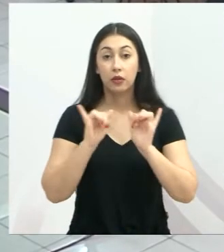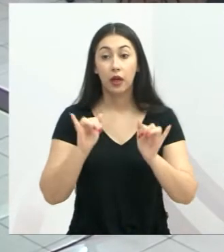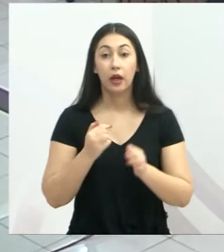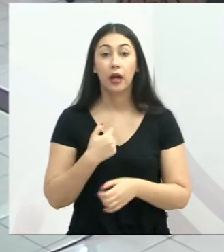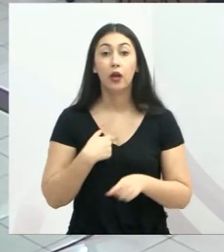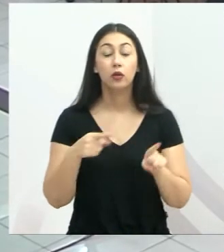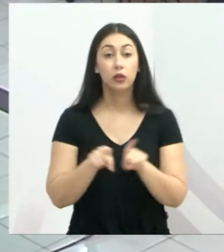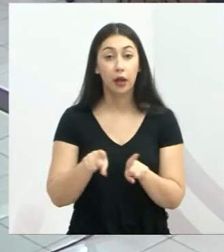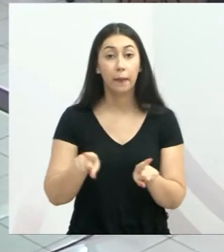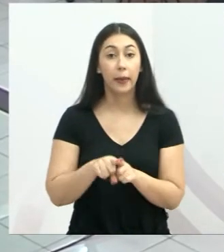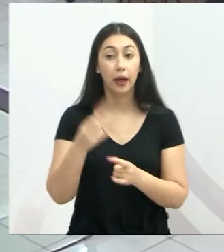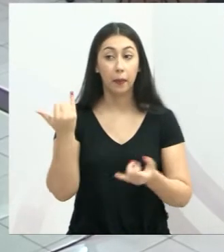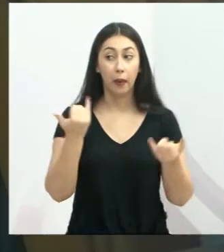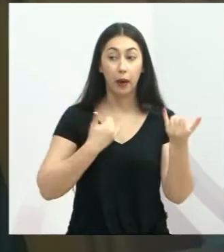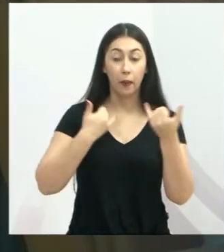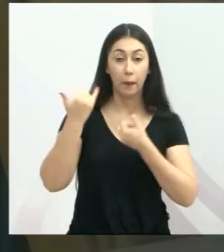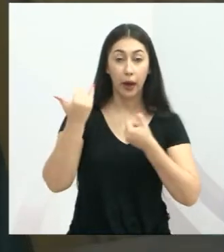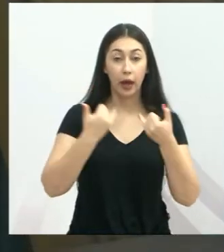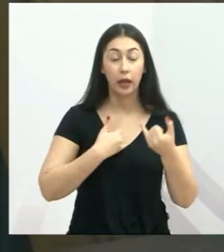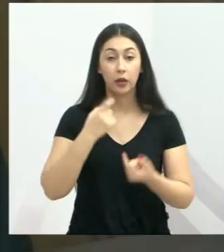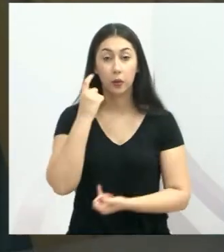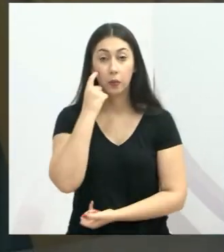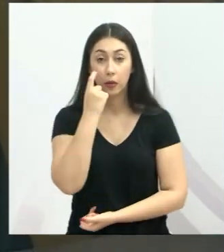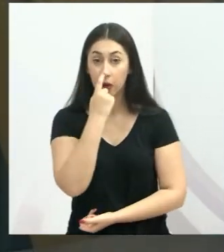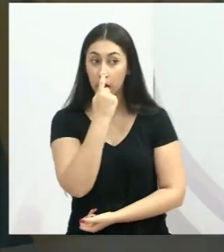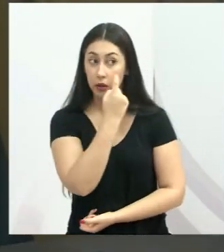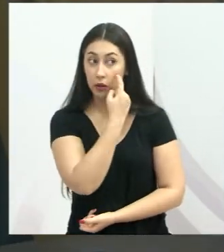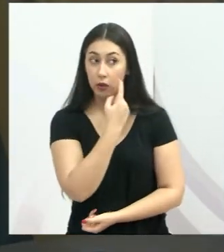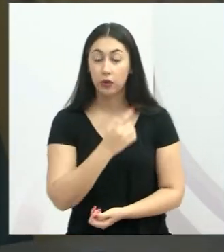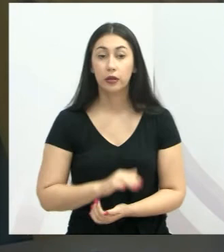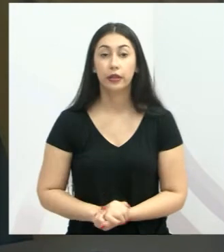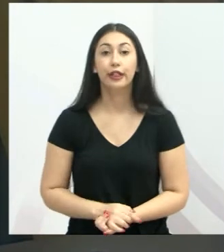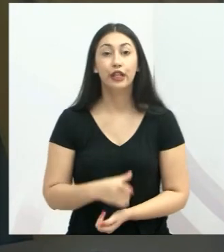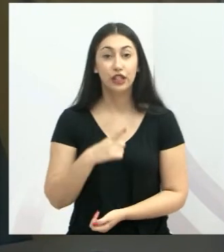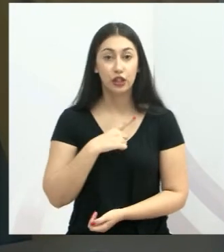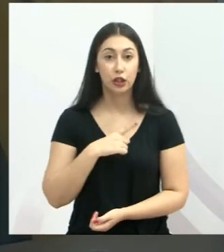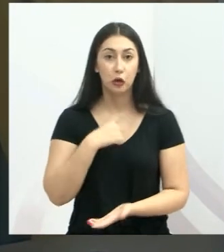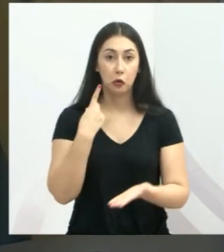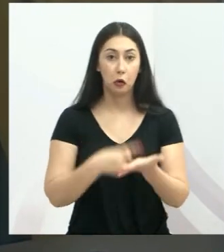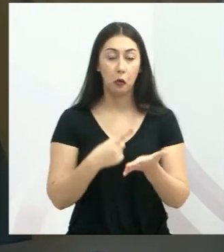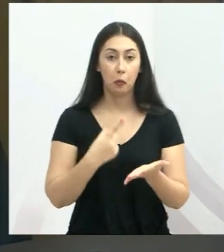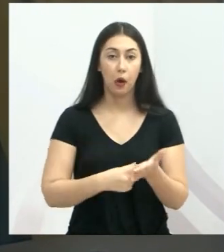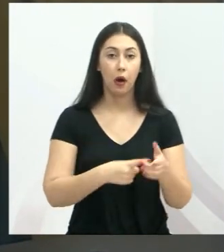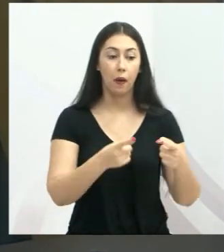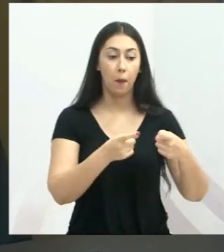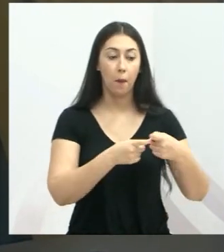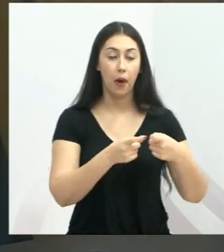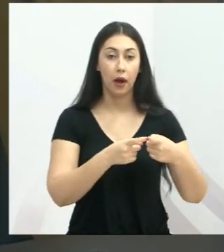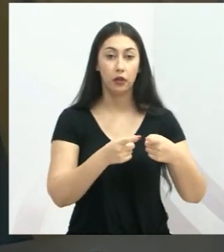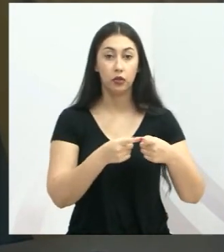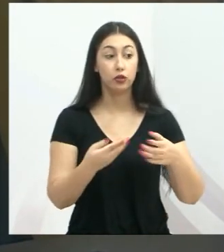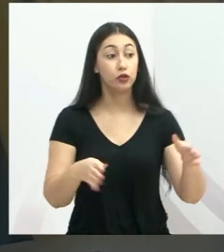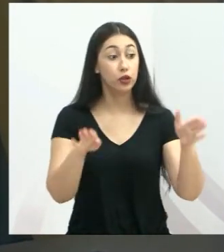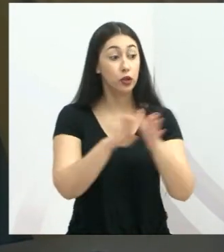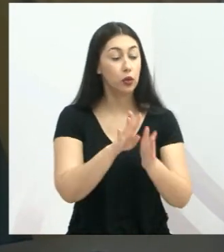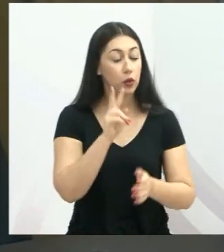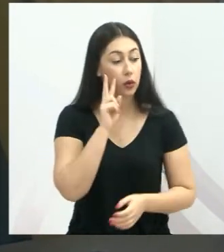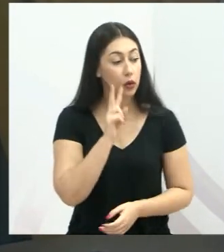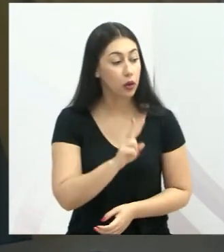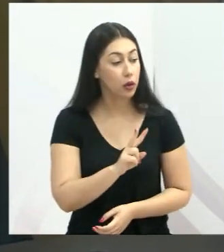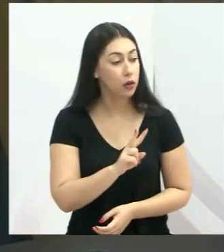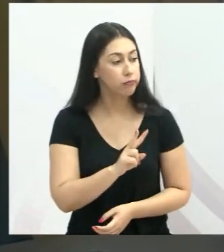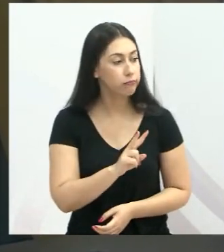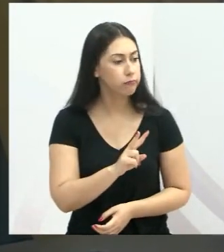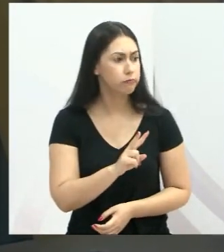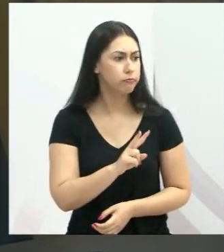também informações de munícipe lá do estado de Salvador, que estava com a consulta marcada, eles foram para ser atendidos, chegou lá, a